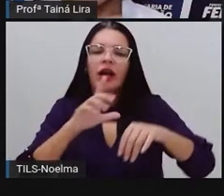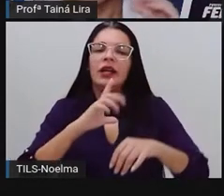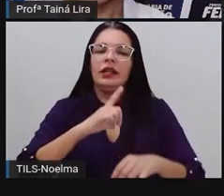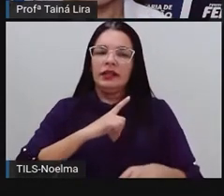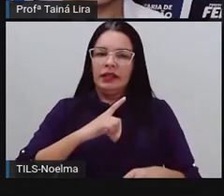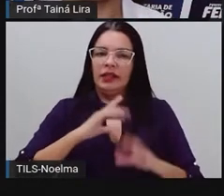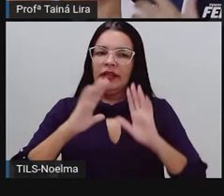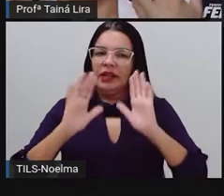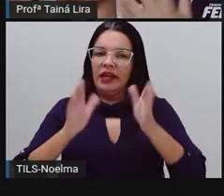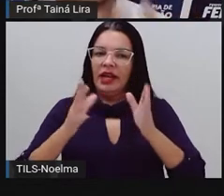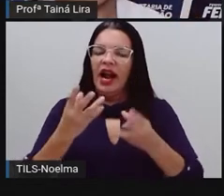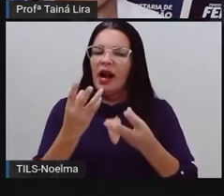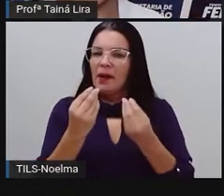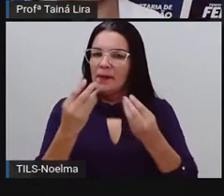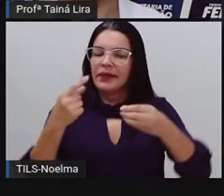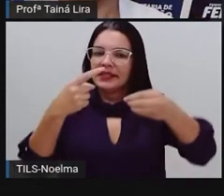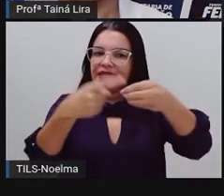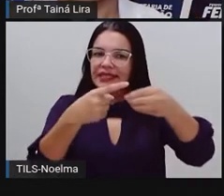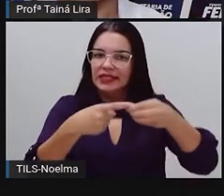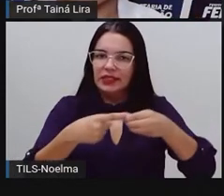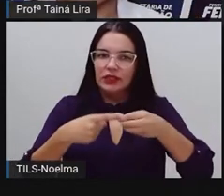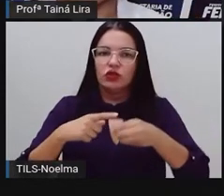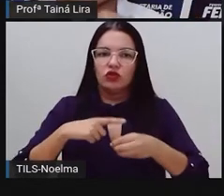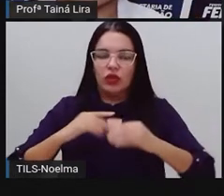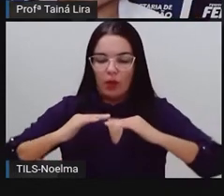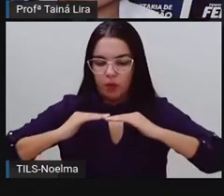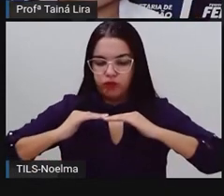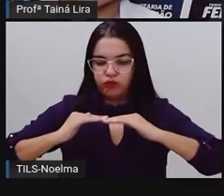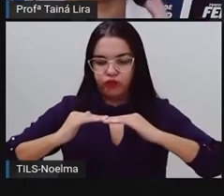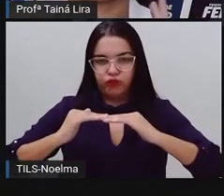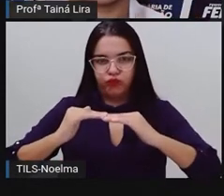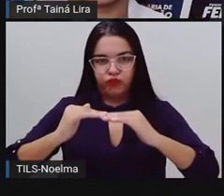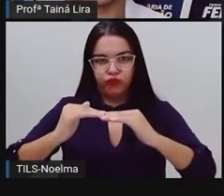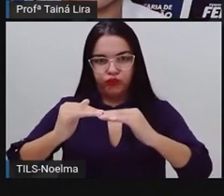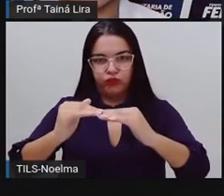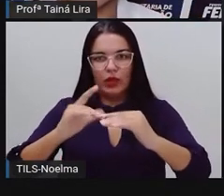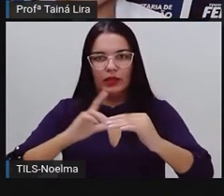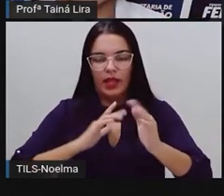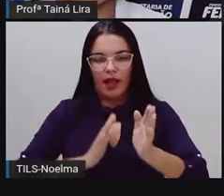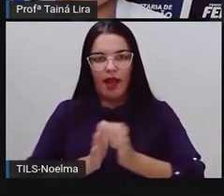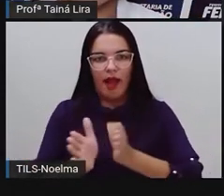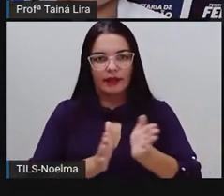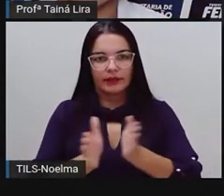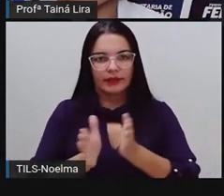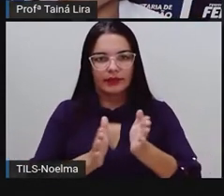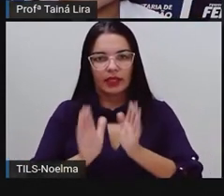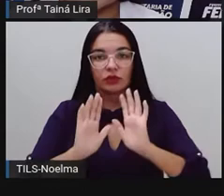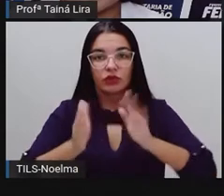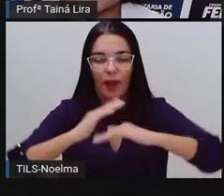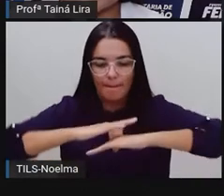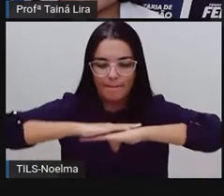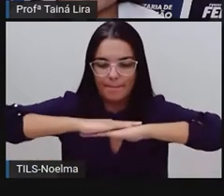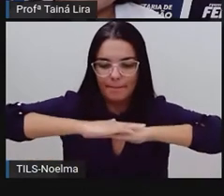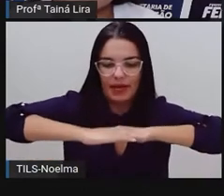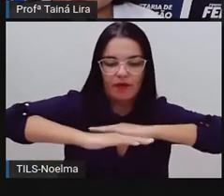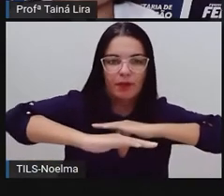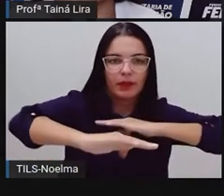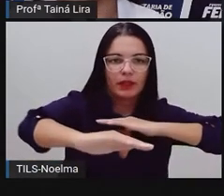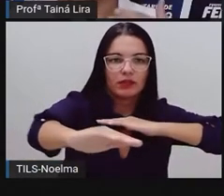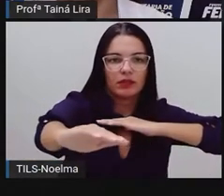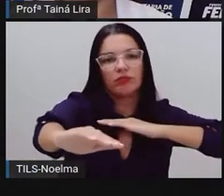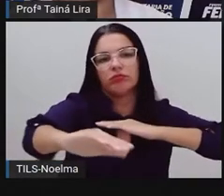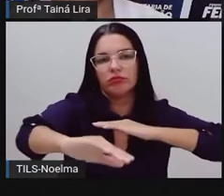que estão né mais modernizada que já tiveram aí acesso a esse Essa questão aí da